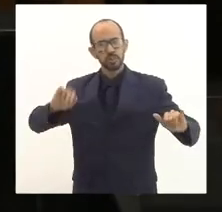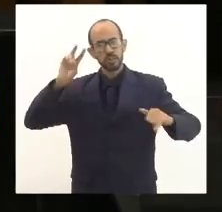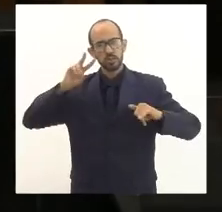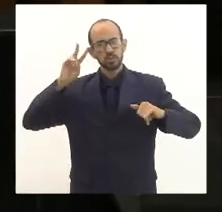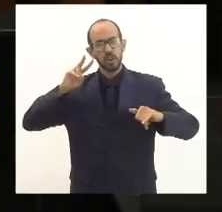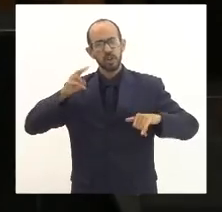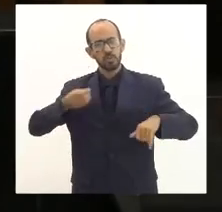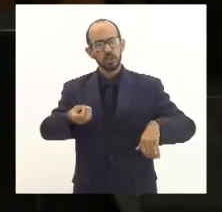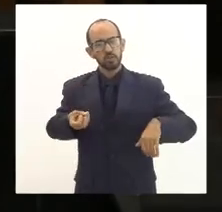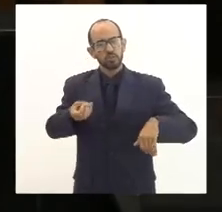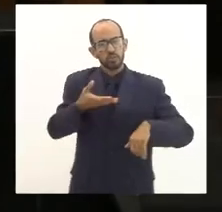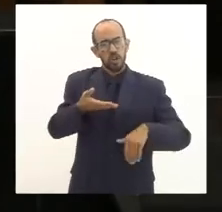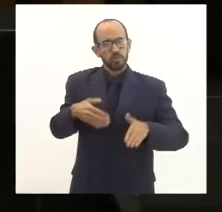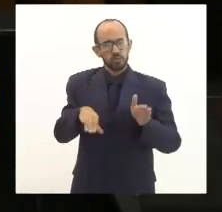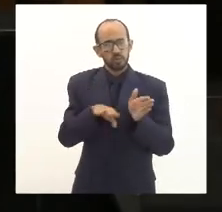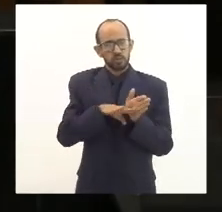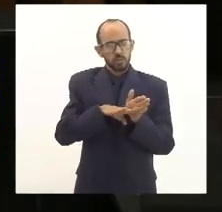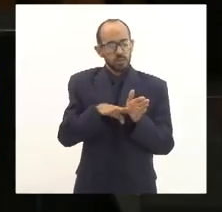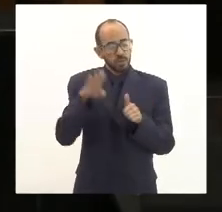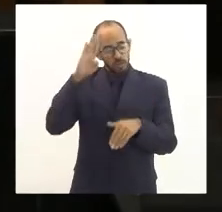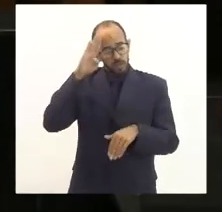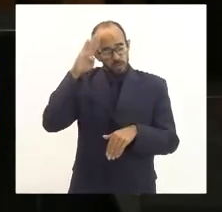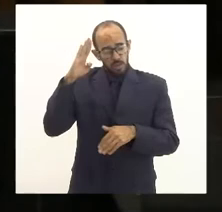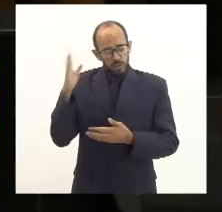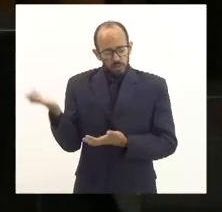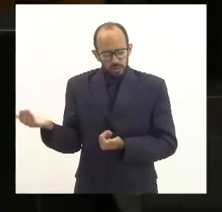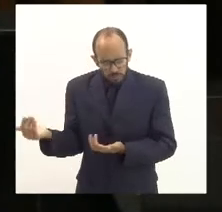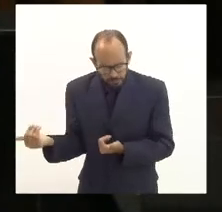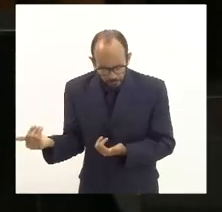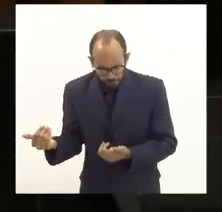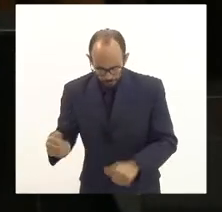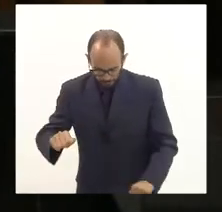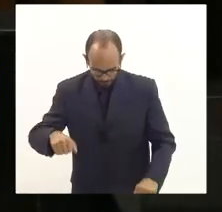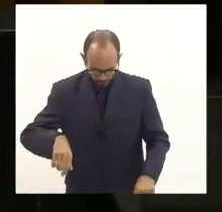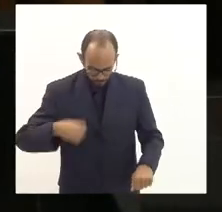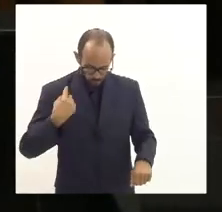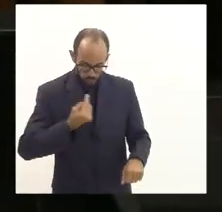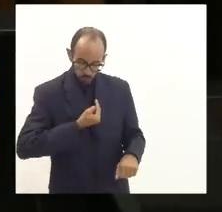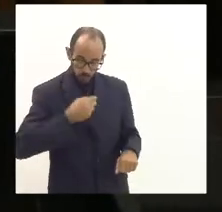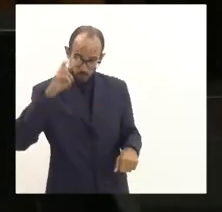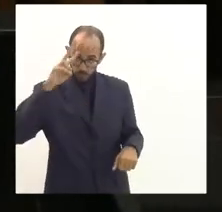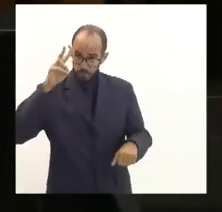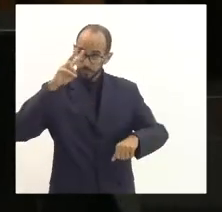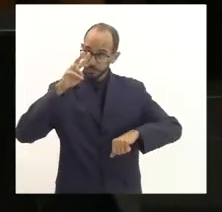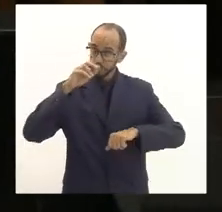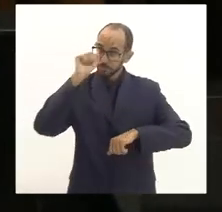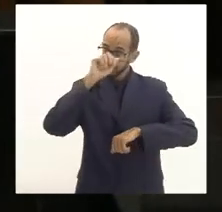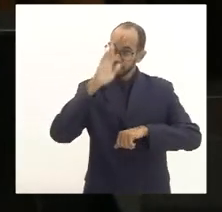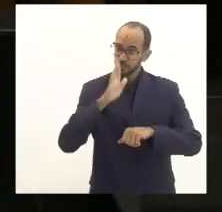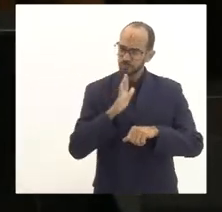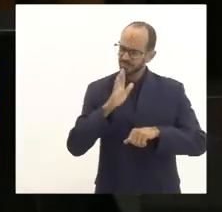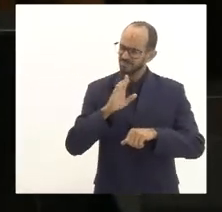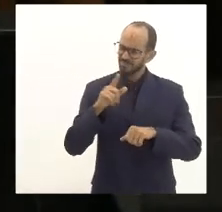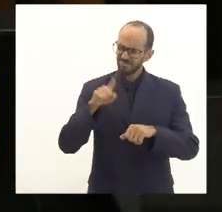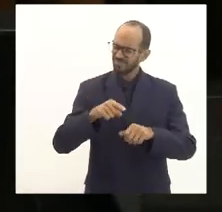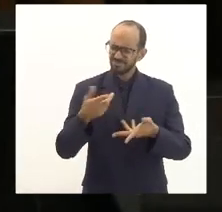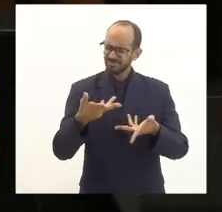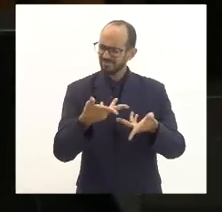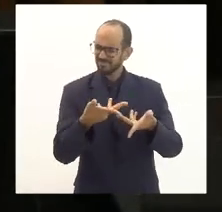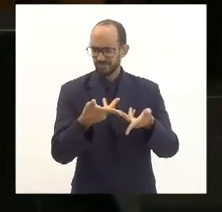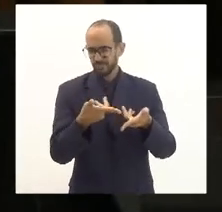principalmente para a juventude EA nossa história do Brasil é riquíssima